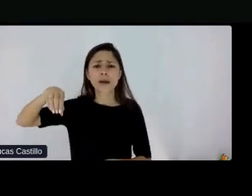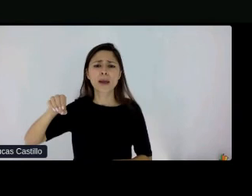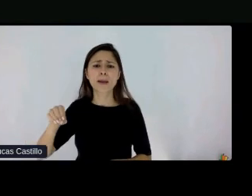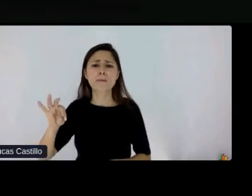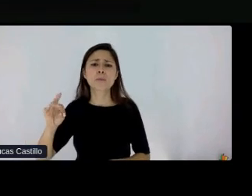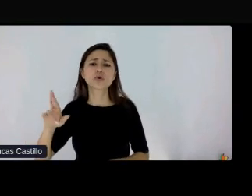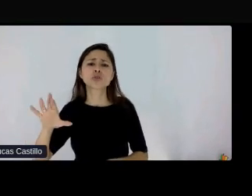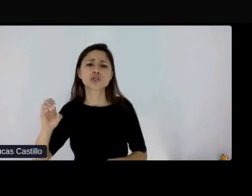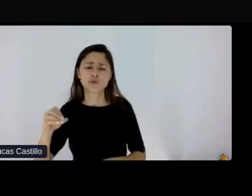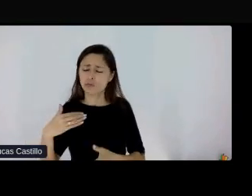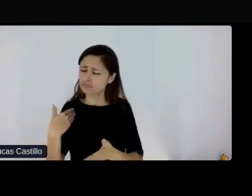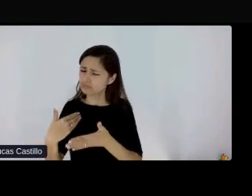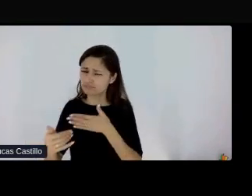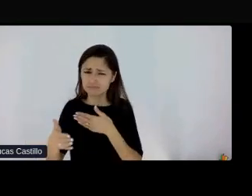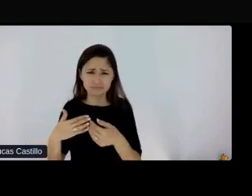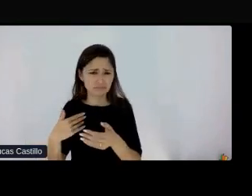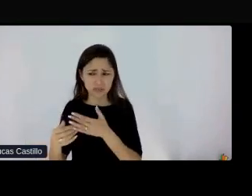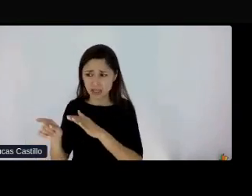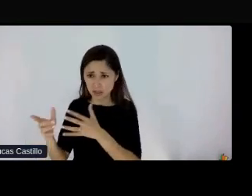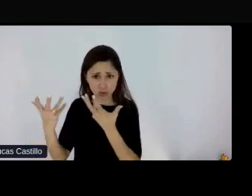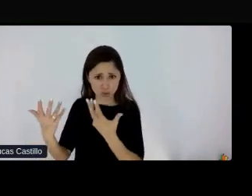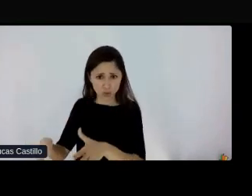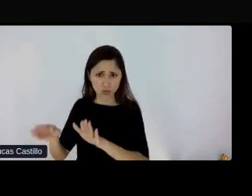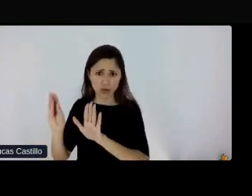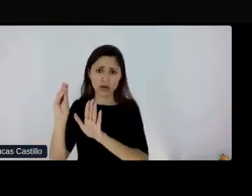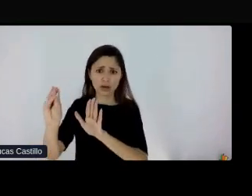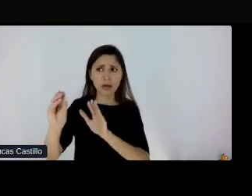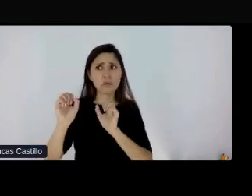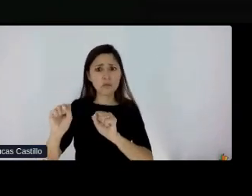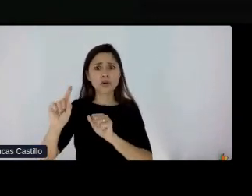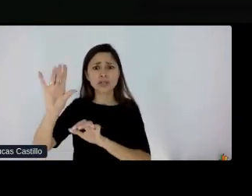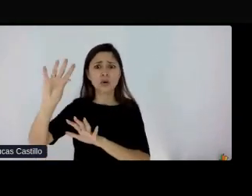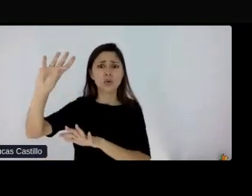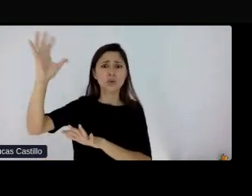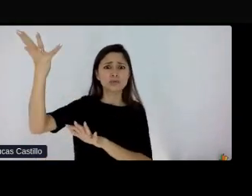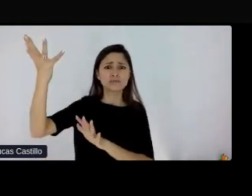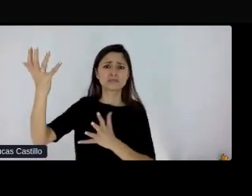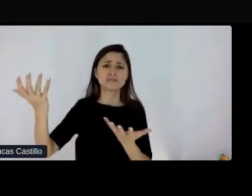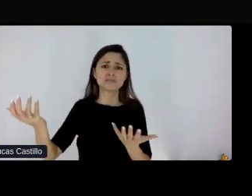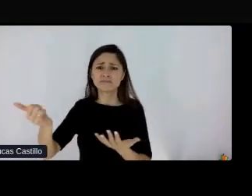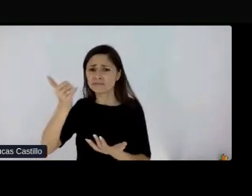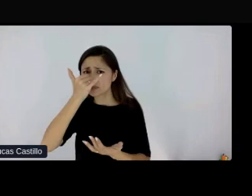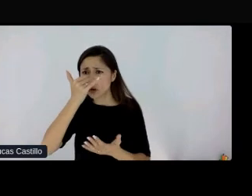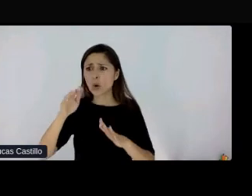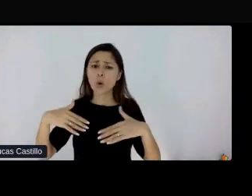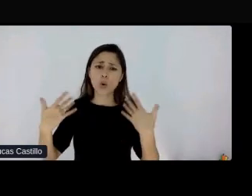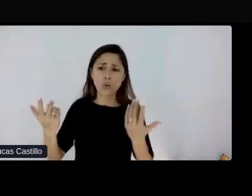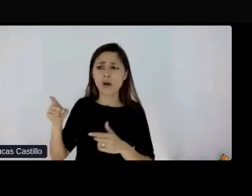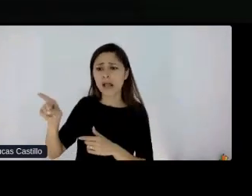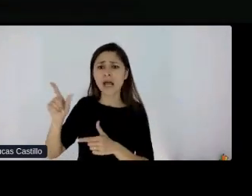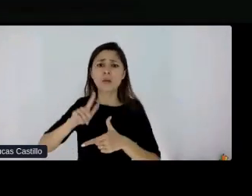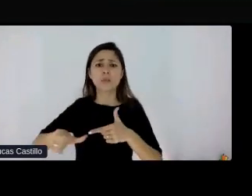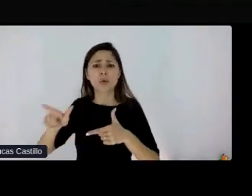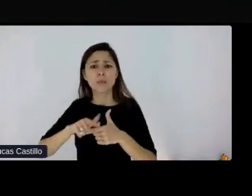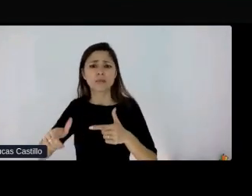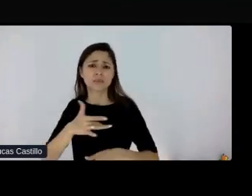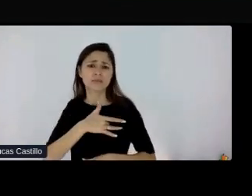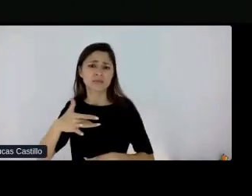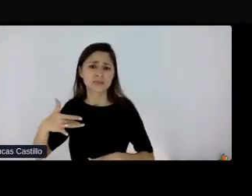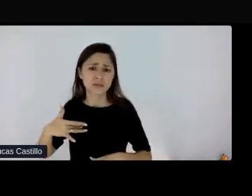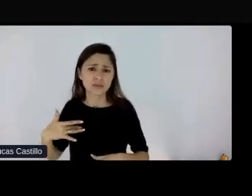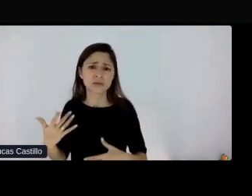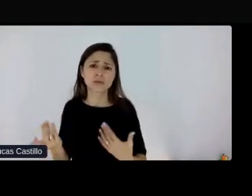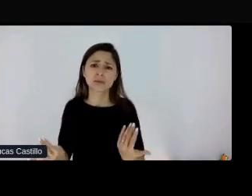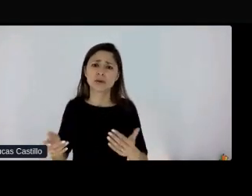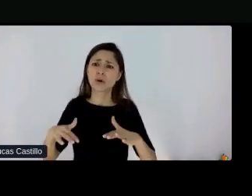questão intersexo, dela ter tido algum acidente, estar com algum problema, ela estar numa crise